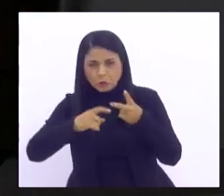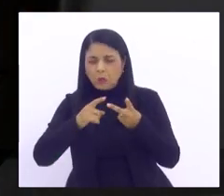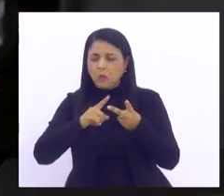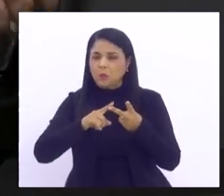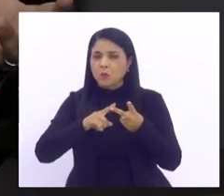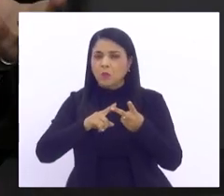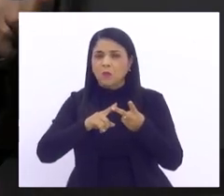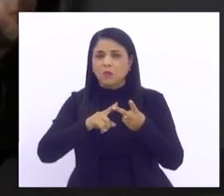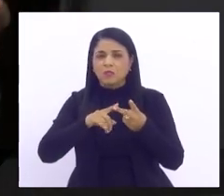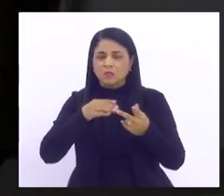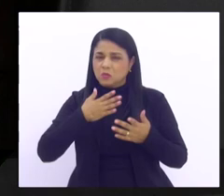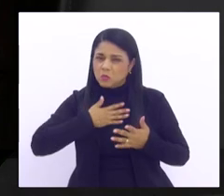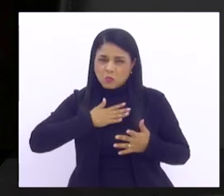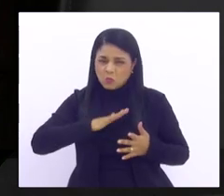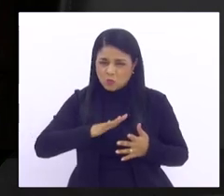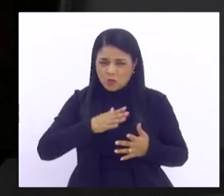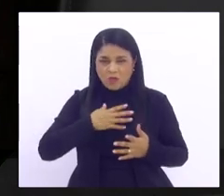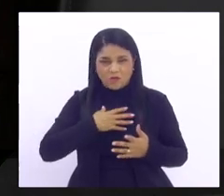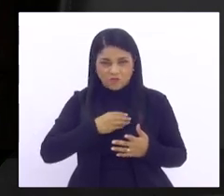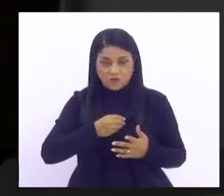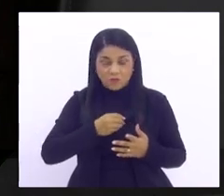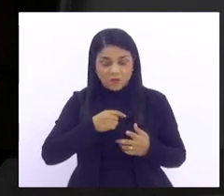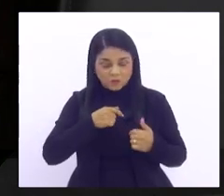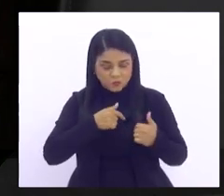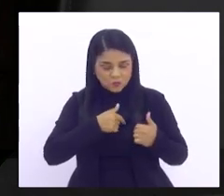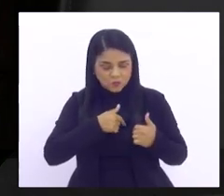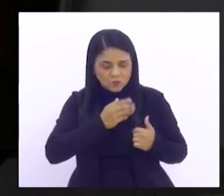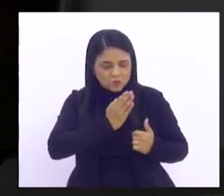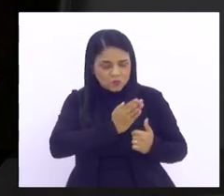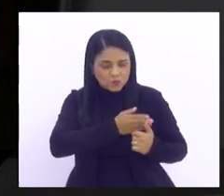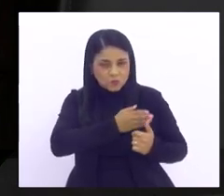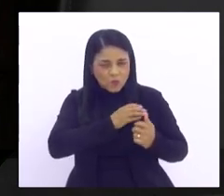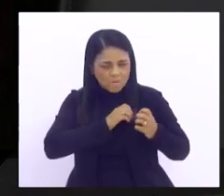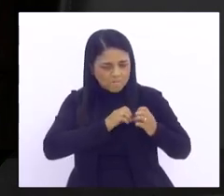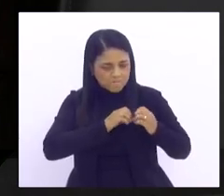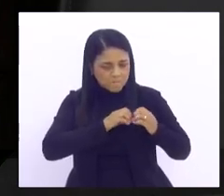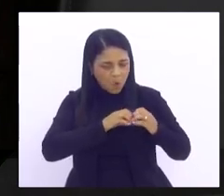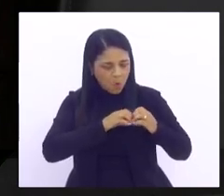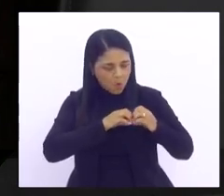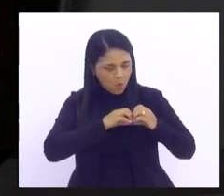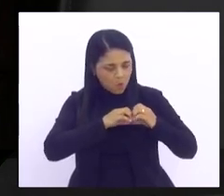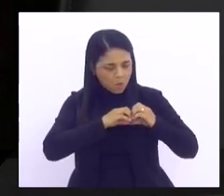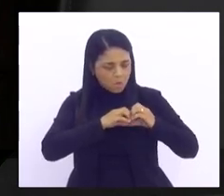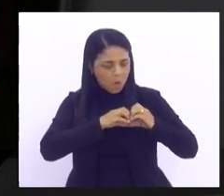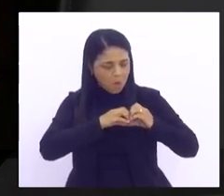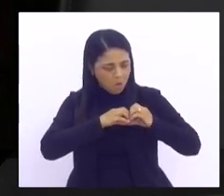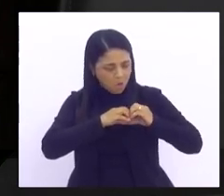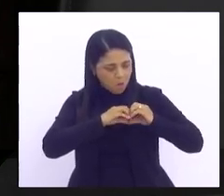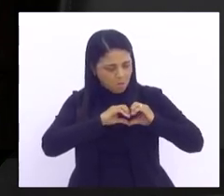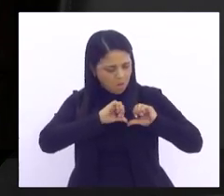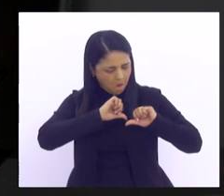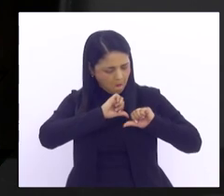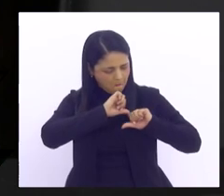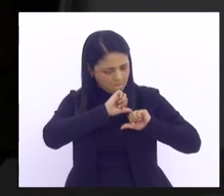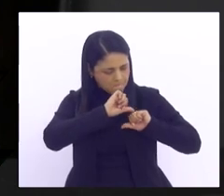assim, indesejada, o coração vai se convertendo,